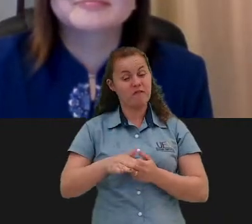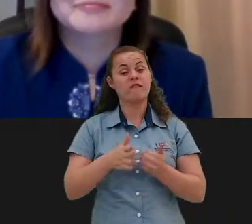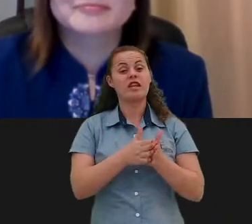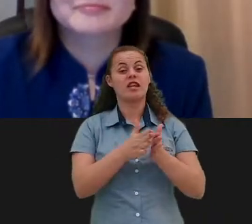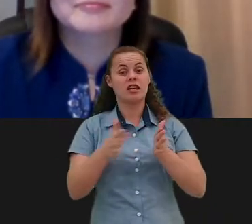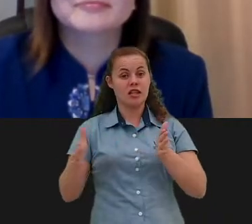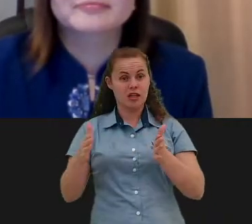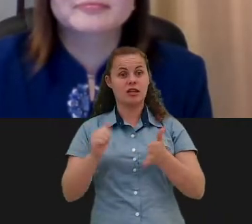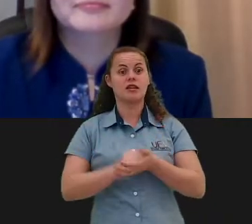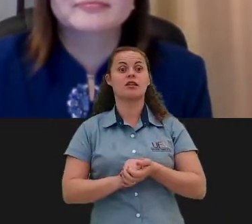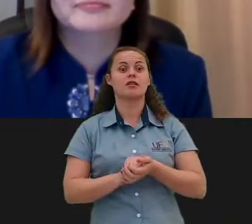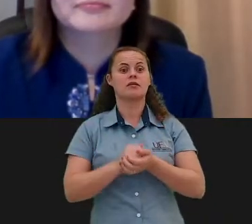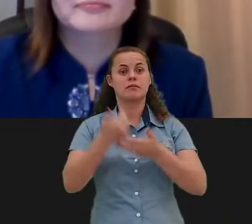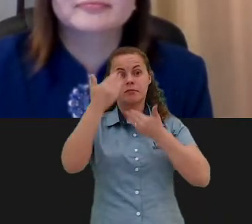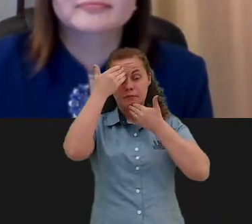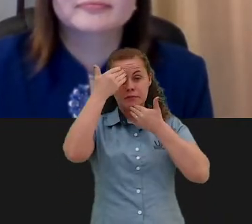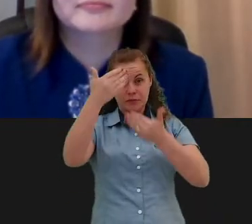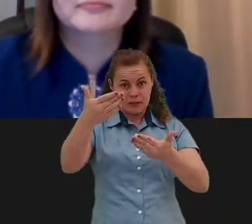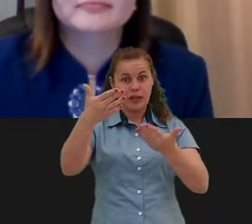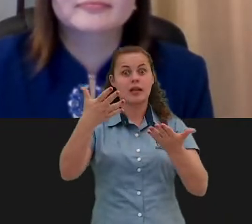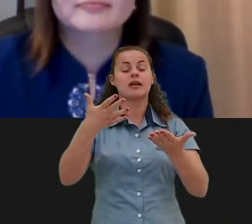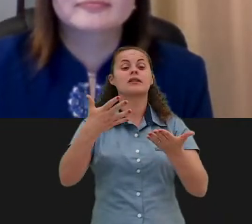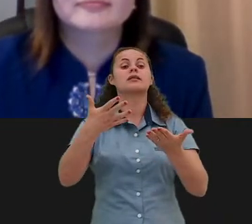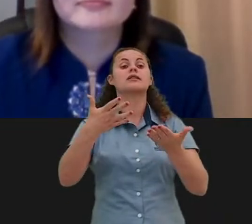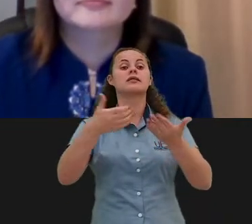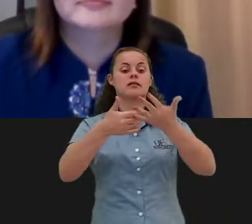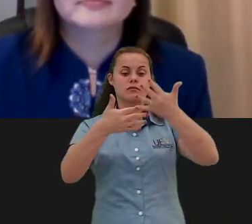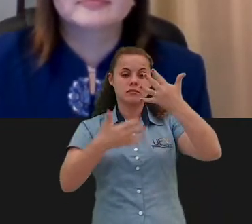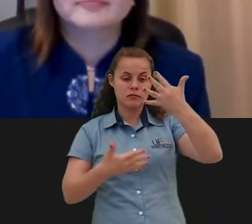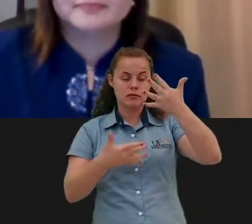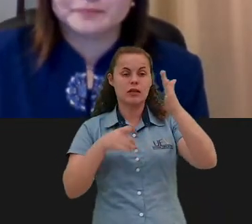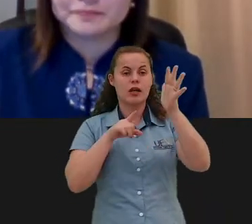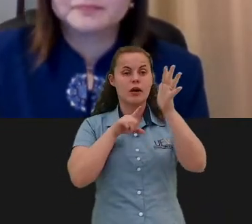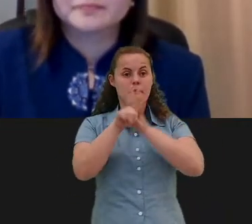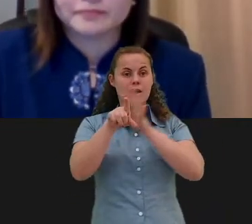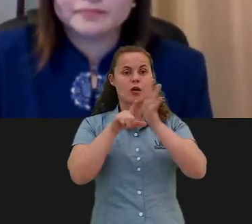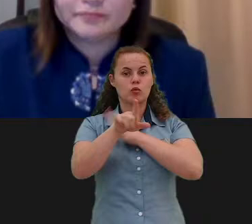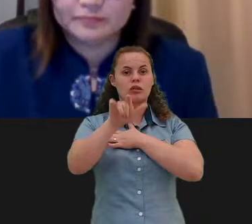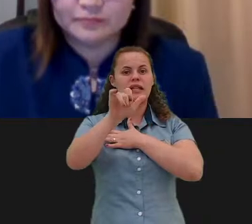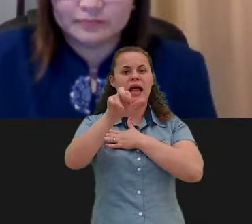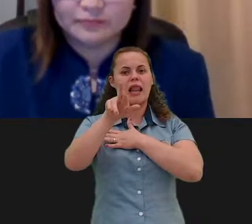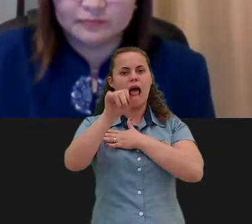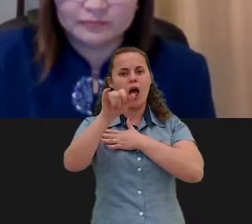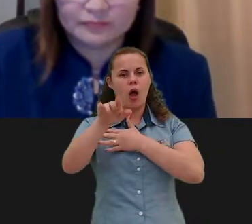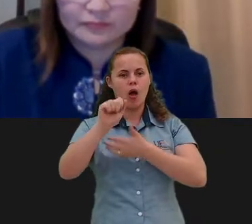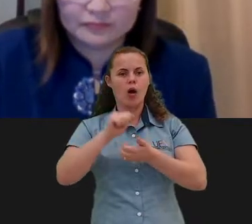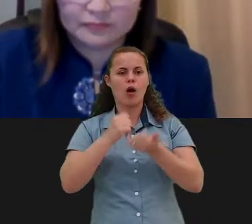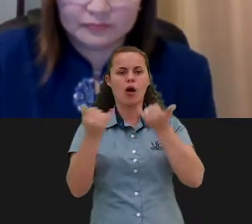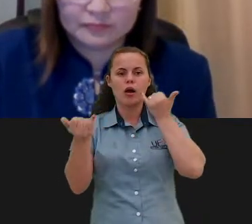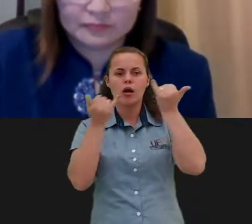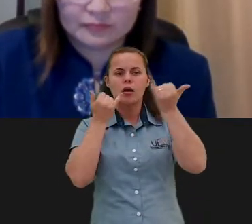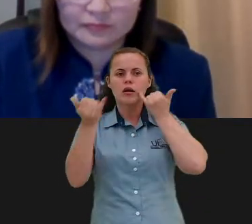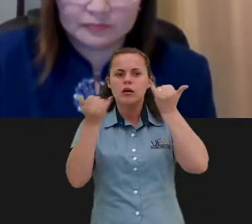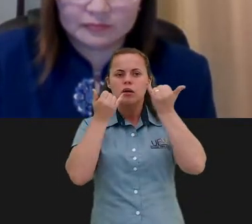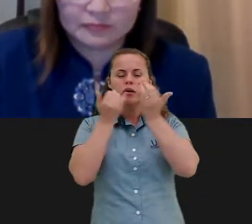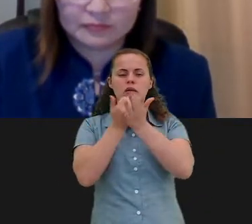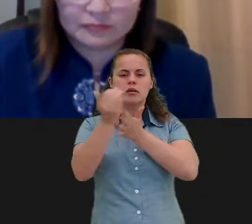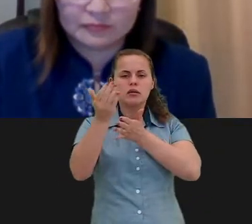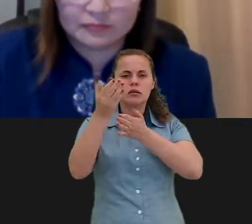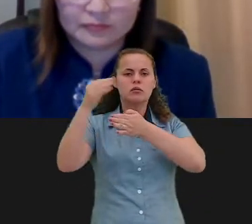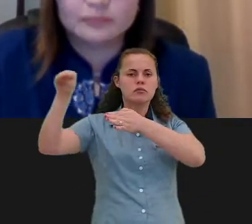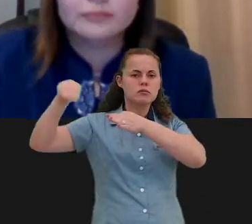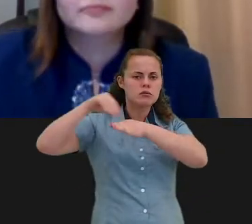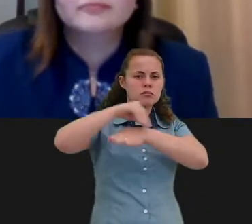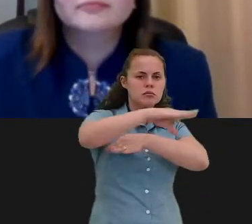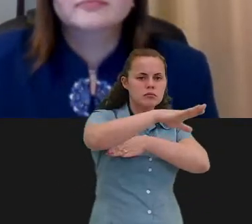todos que participaram lá no chat com as meninas, eu vou fazer a pergunta da Laura Leles. Os dados de usuários têm sido repassados e